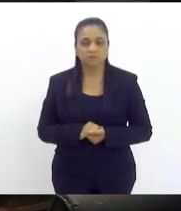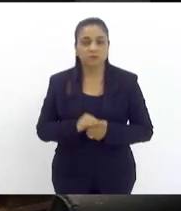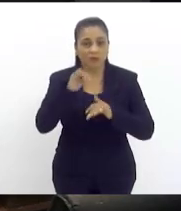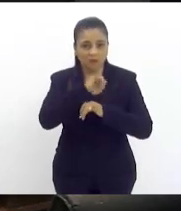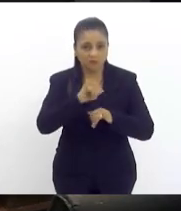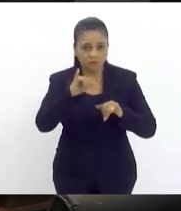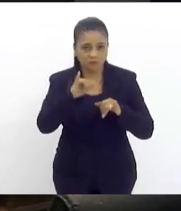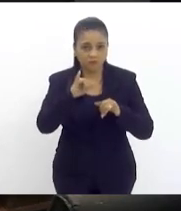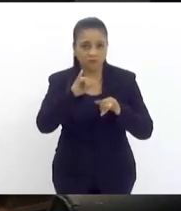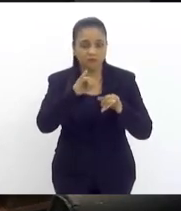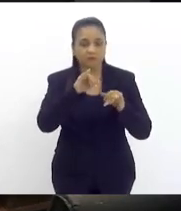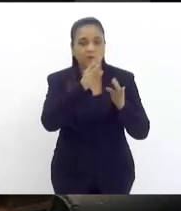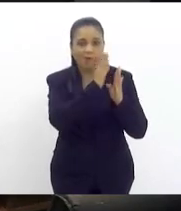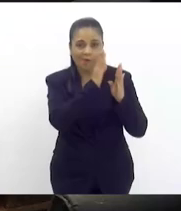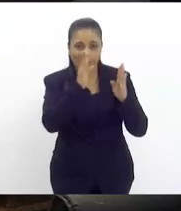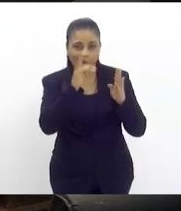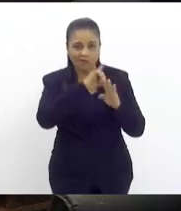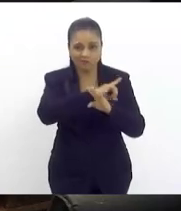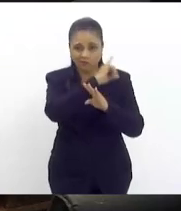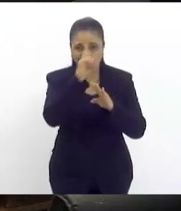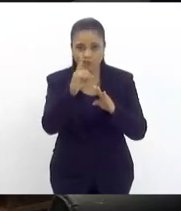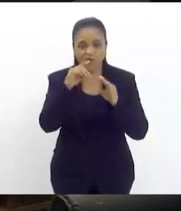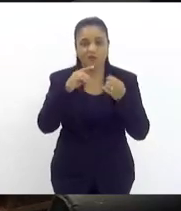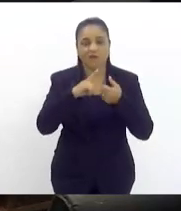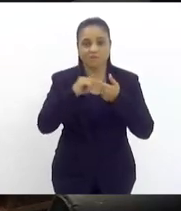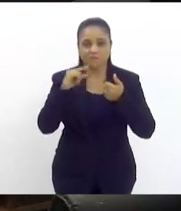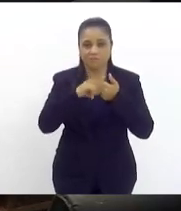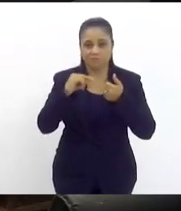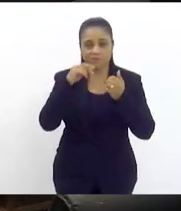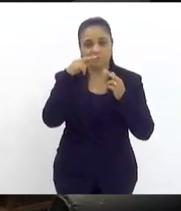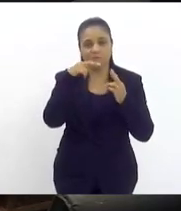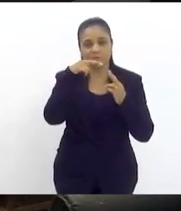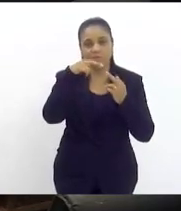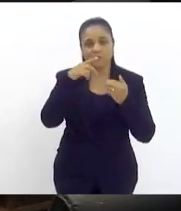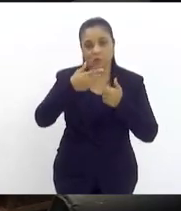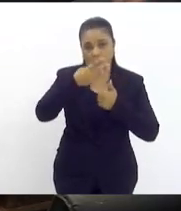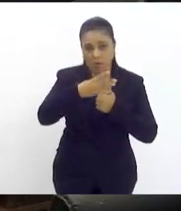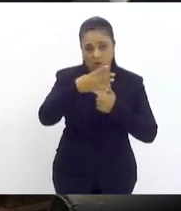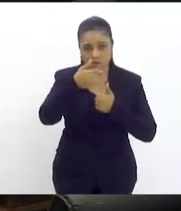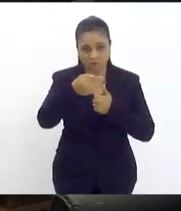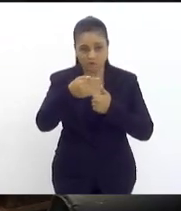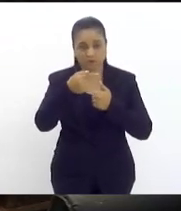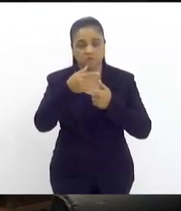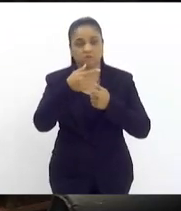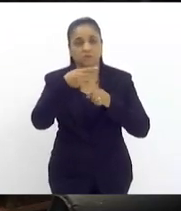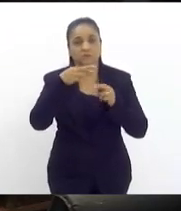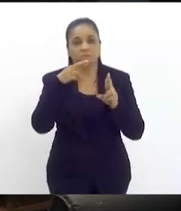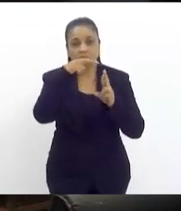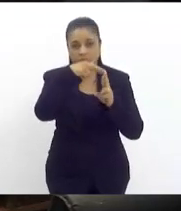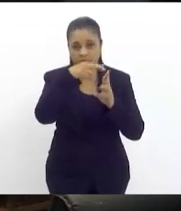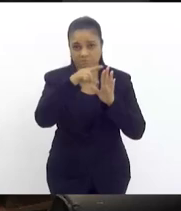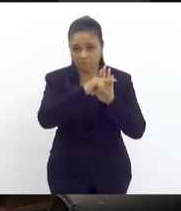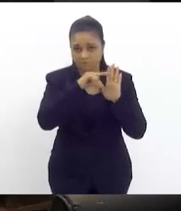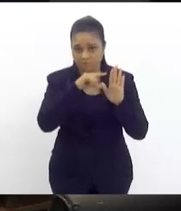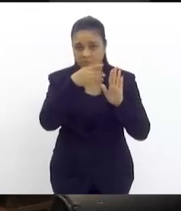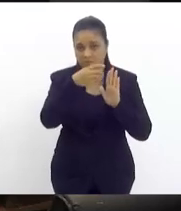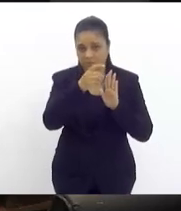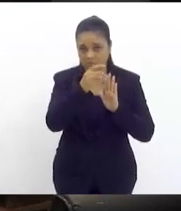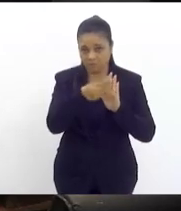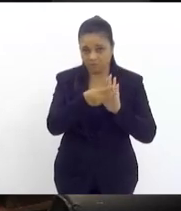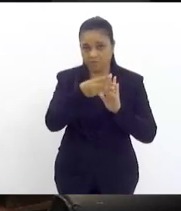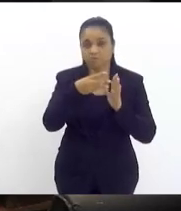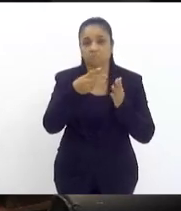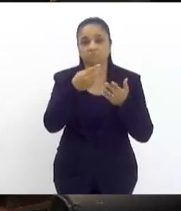Anuncio, incluído na ordem do dia de acordo com o parágrafo 3º do artigo 47 do Regimento Interno, em tramitação